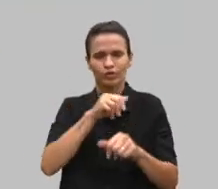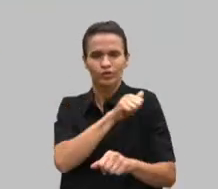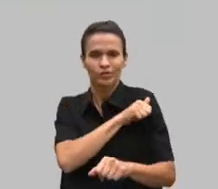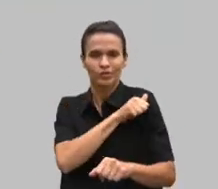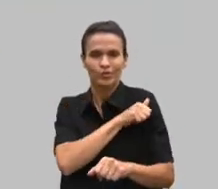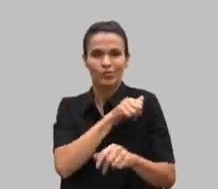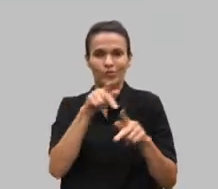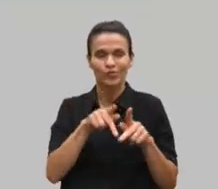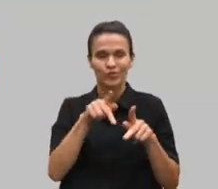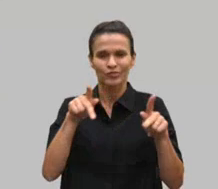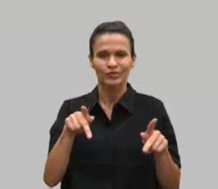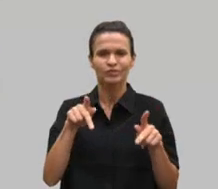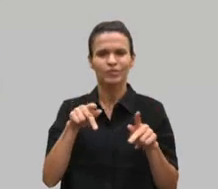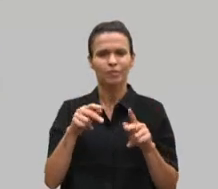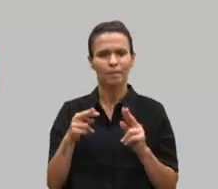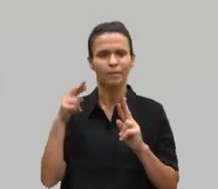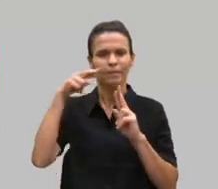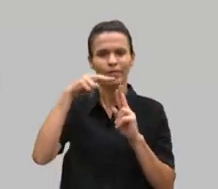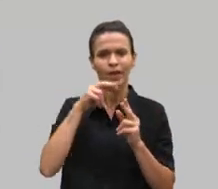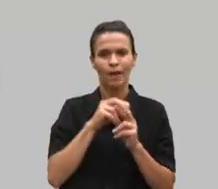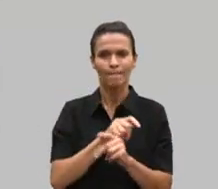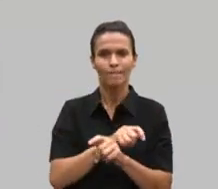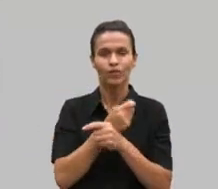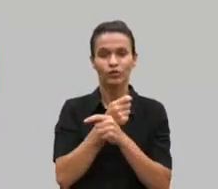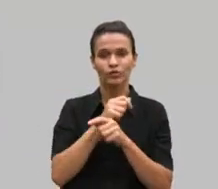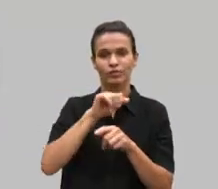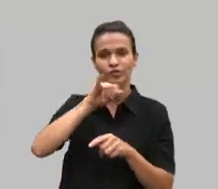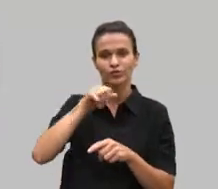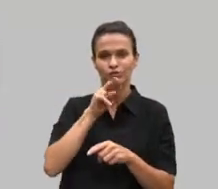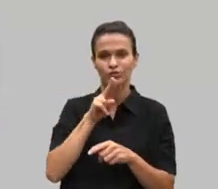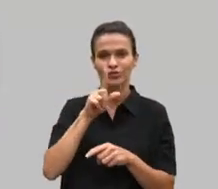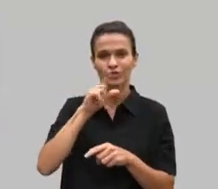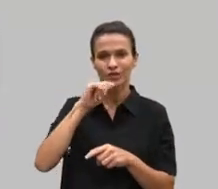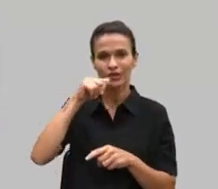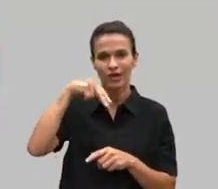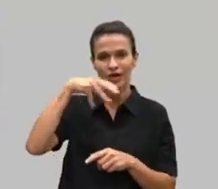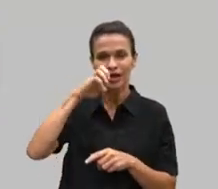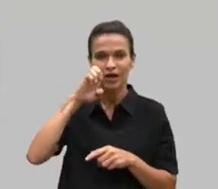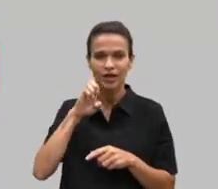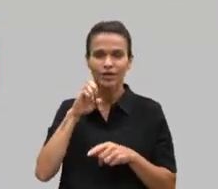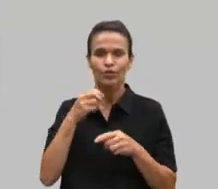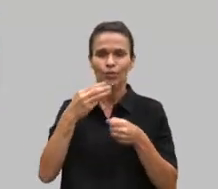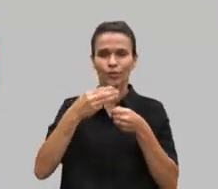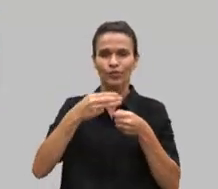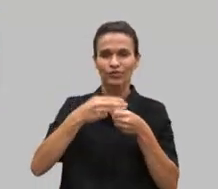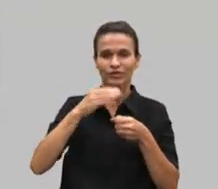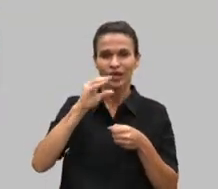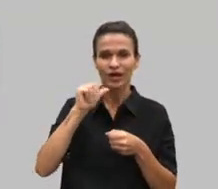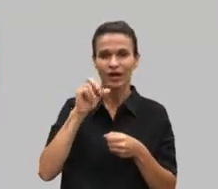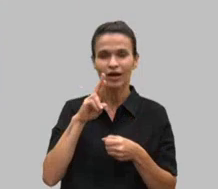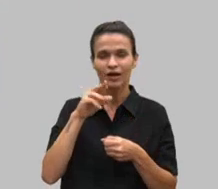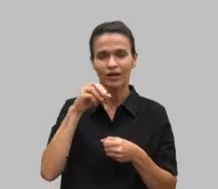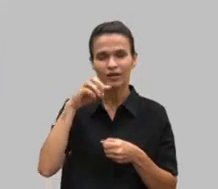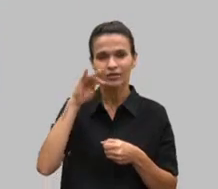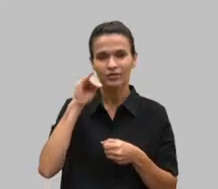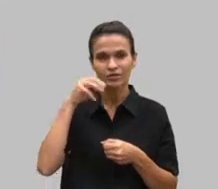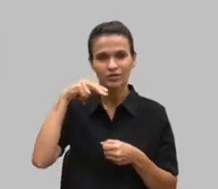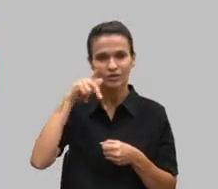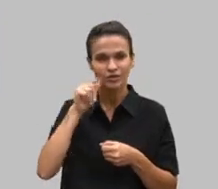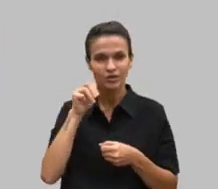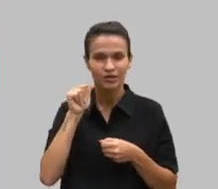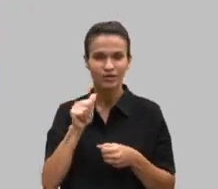a PUC Minas Juliane representando o município de Caratinga e todos os coordenadores do Parlamento jovem